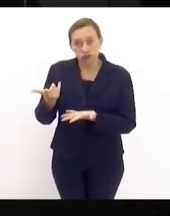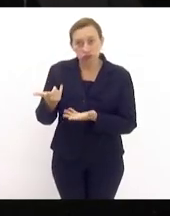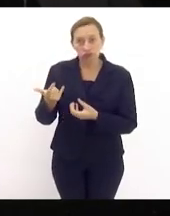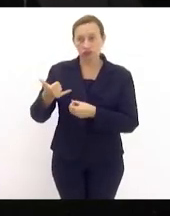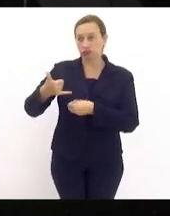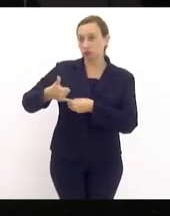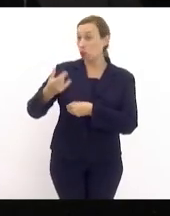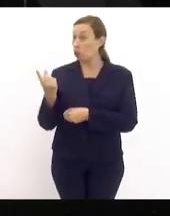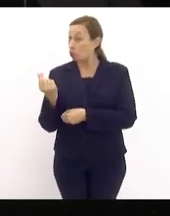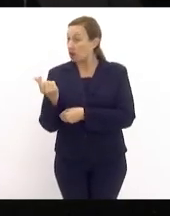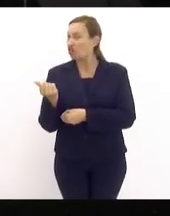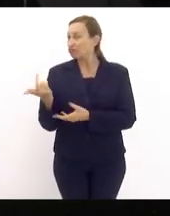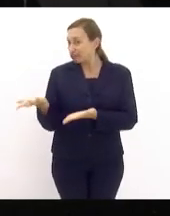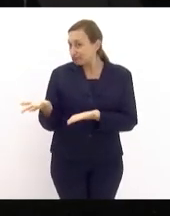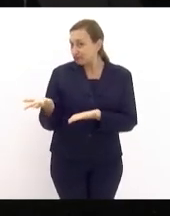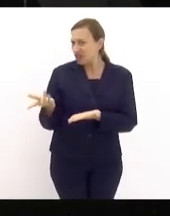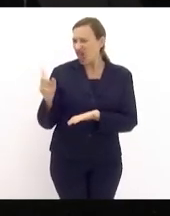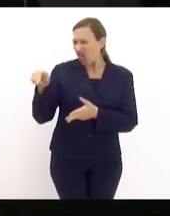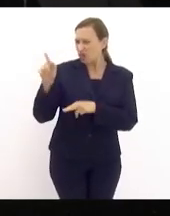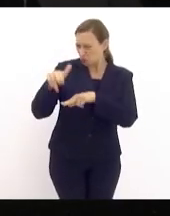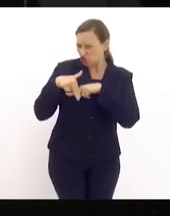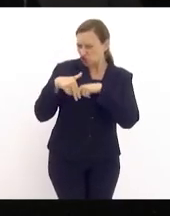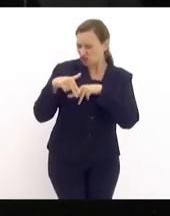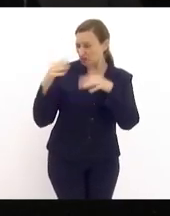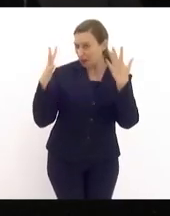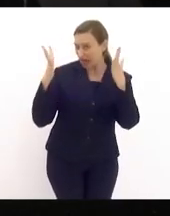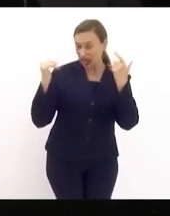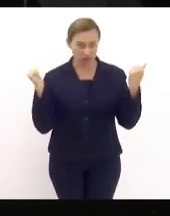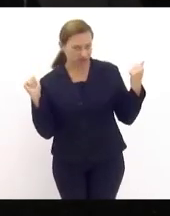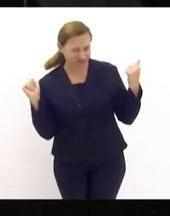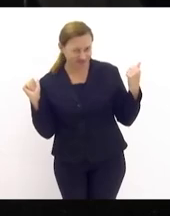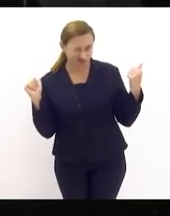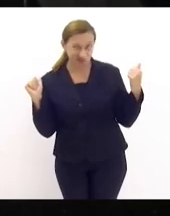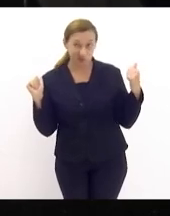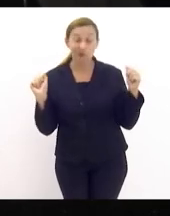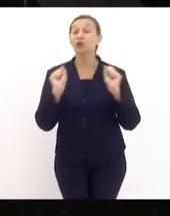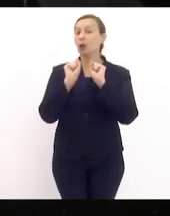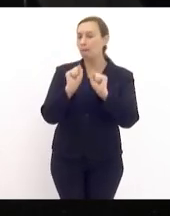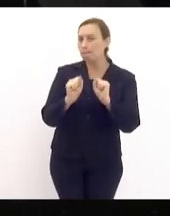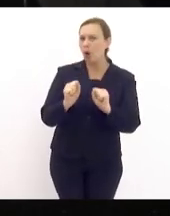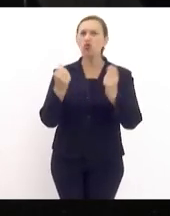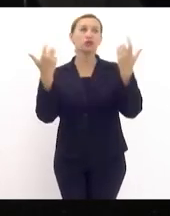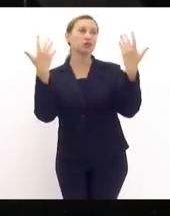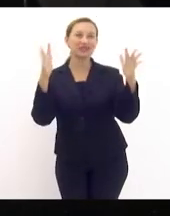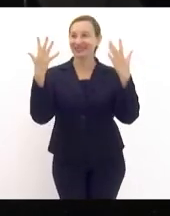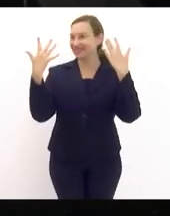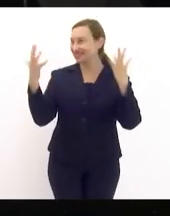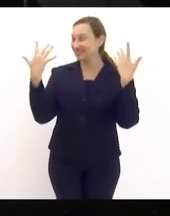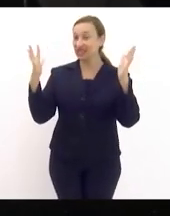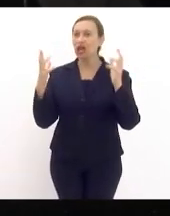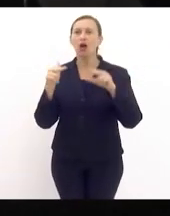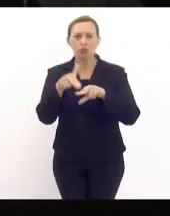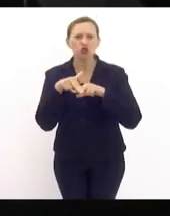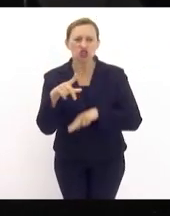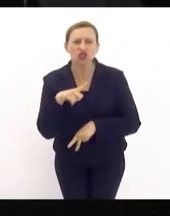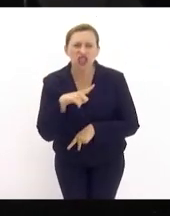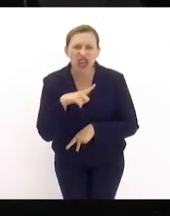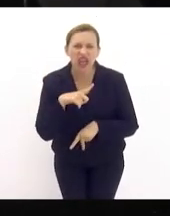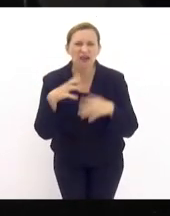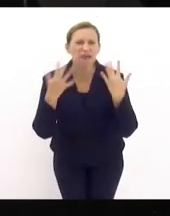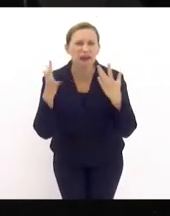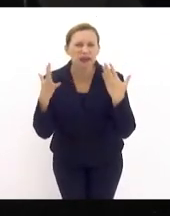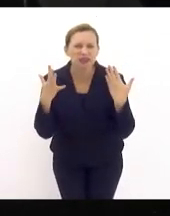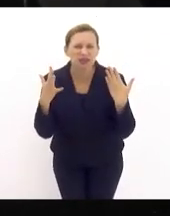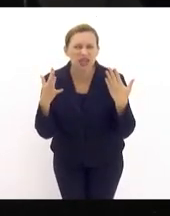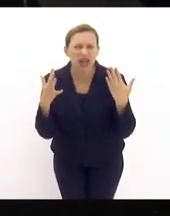combustíveis. Isso é motivo para comemoração? A gente pode comemorar? Será que a gente tem motivos para